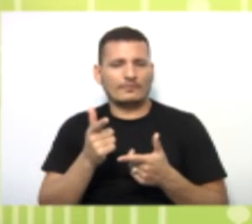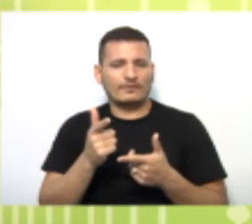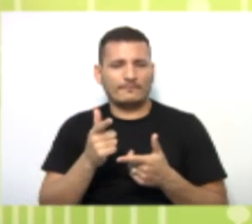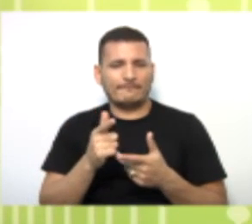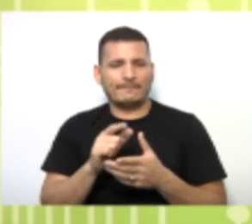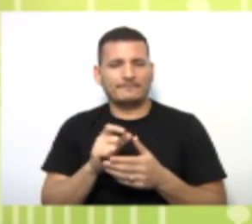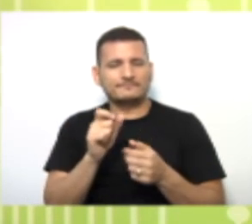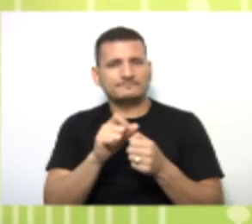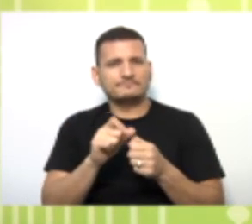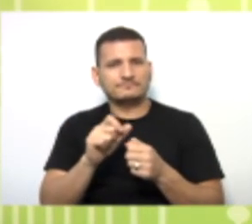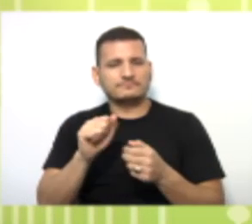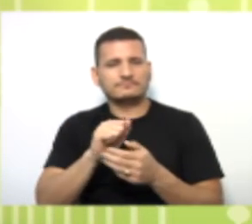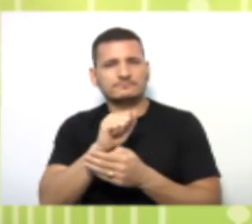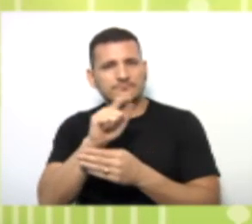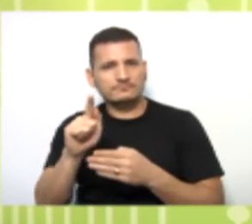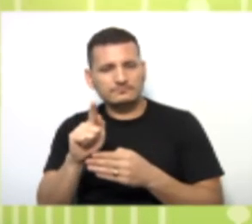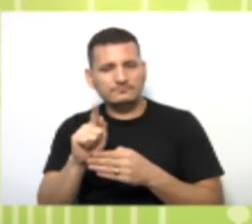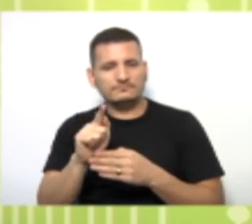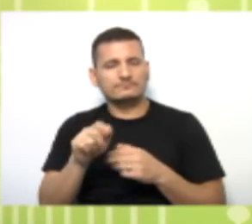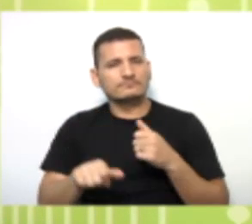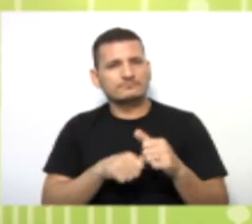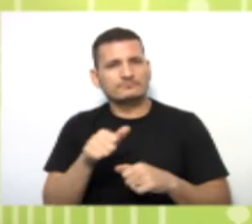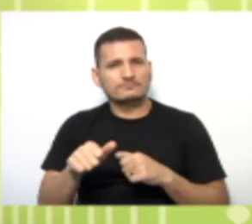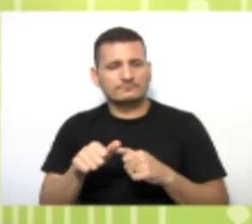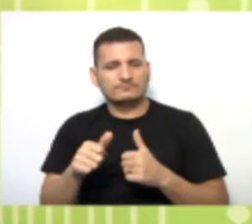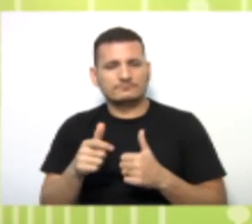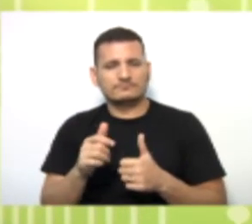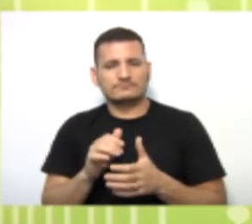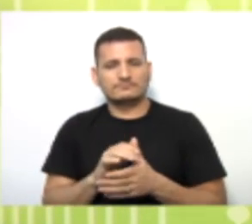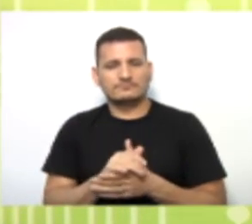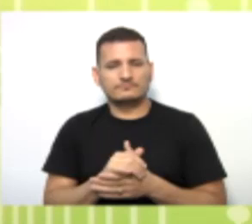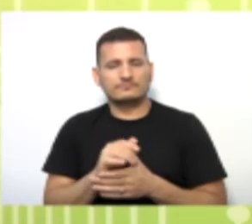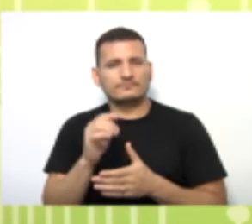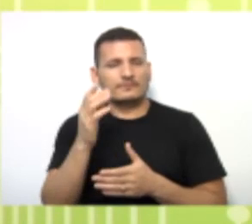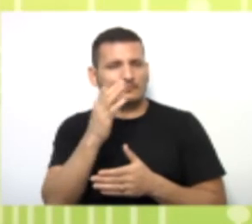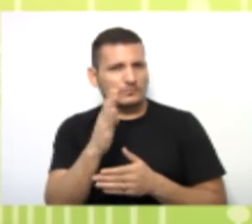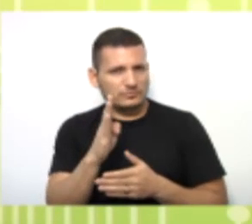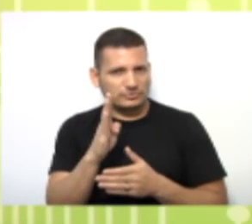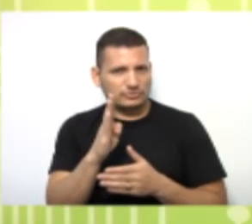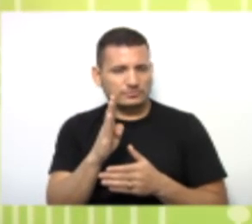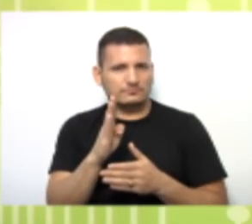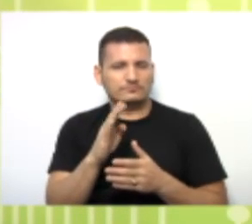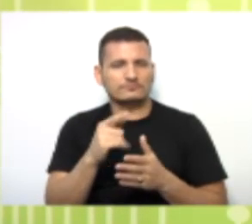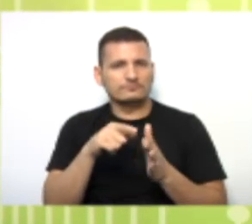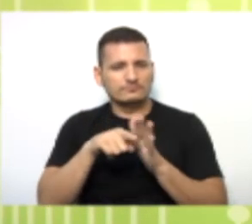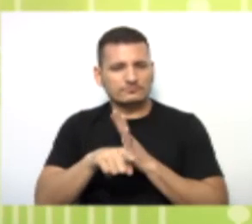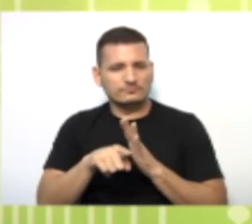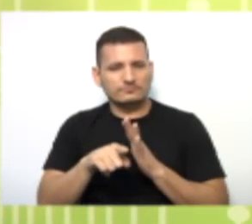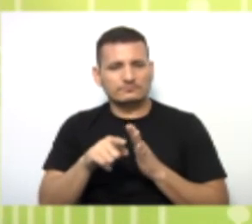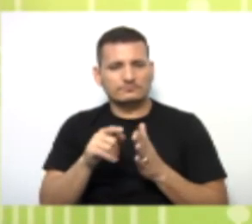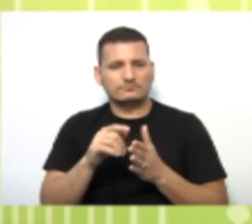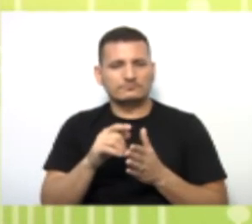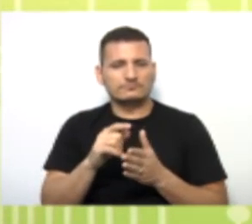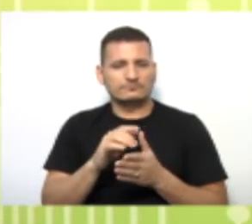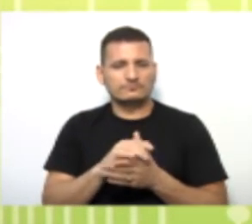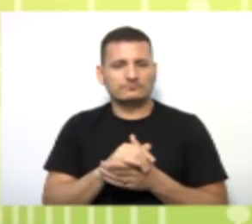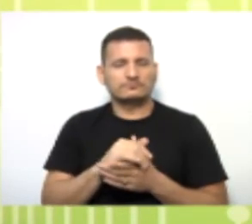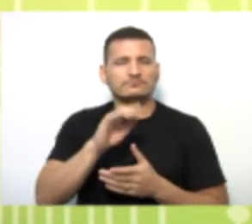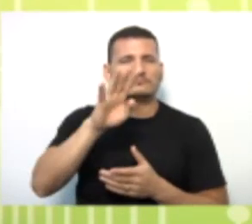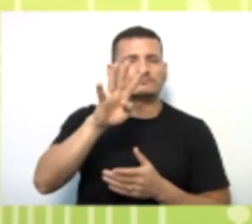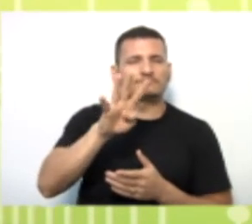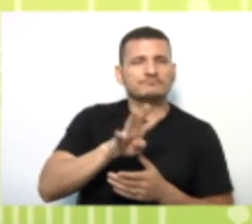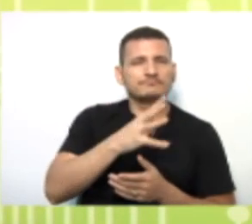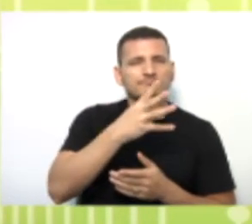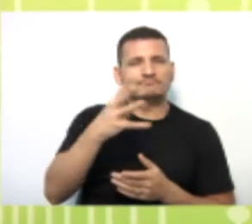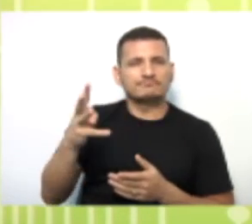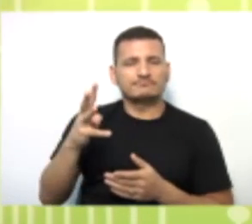fazer um algoritmo e transformar a minha questão de biologia, né? Tabela... Como é que chama aquela